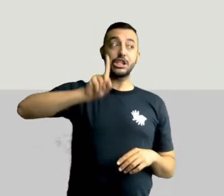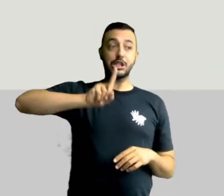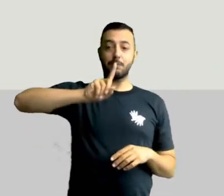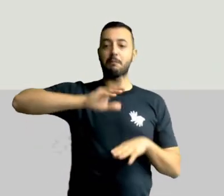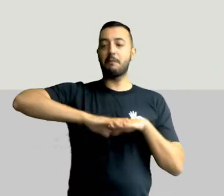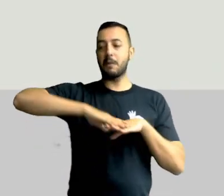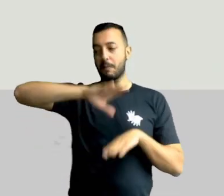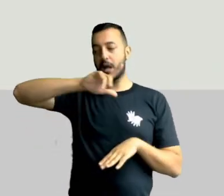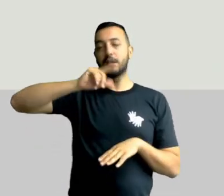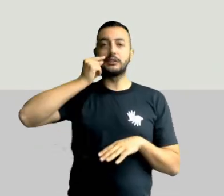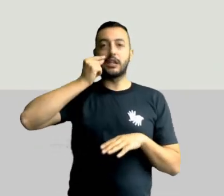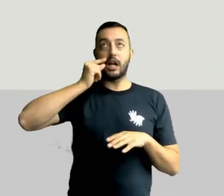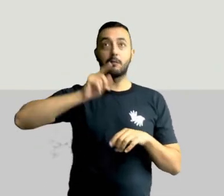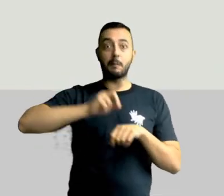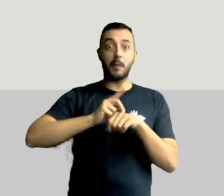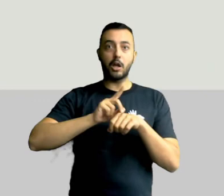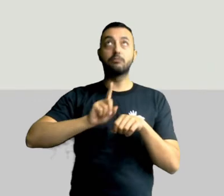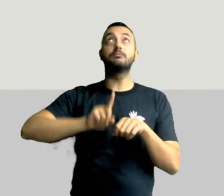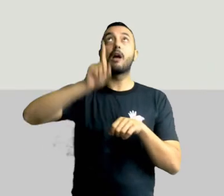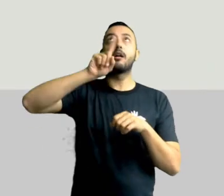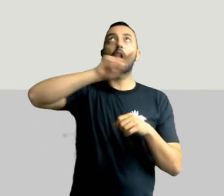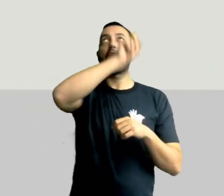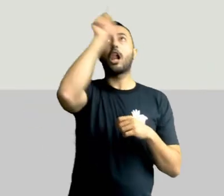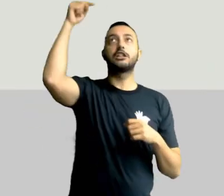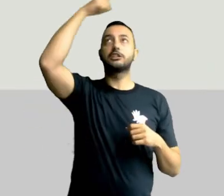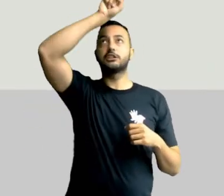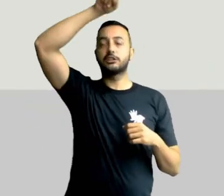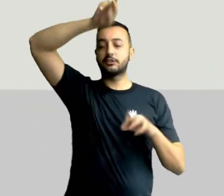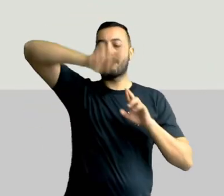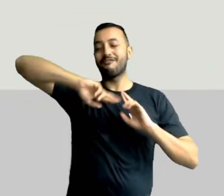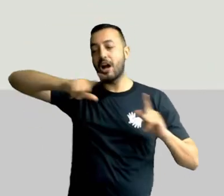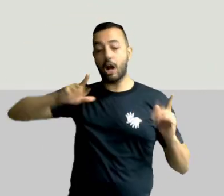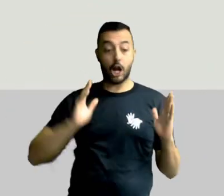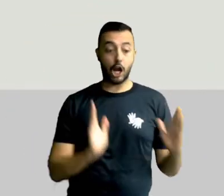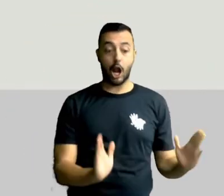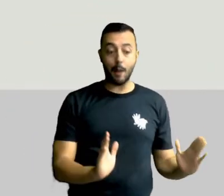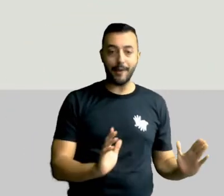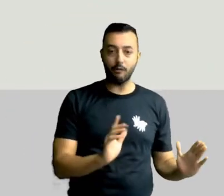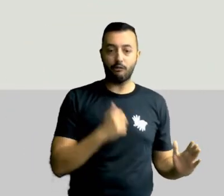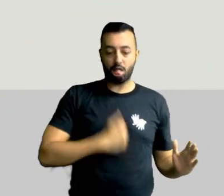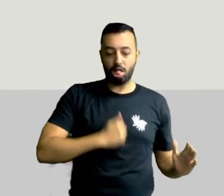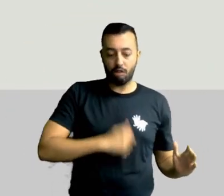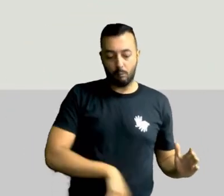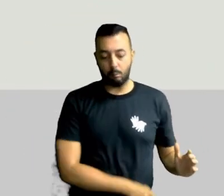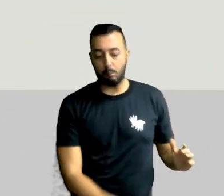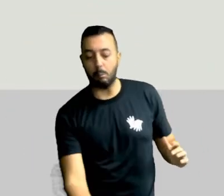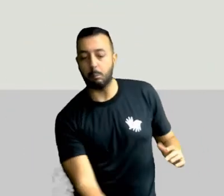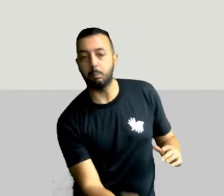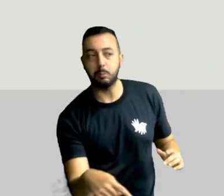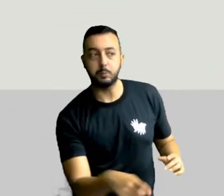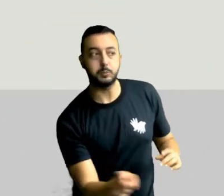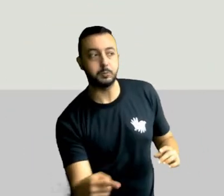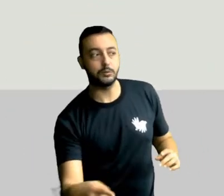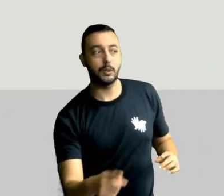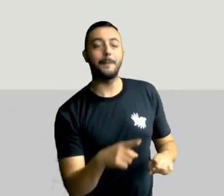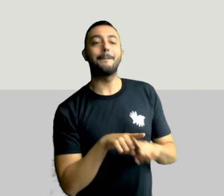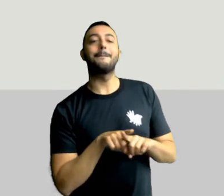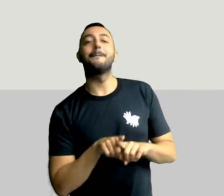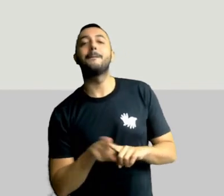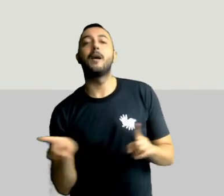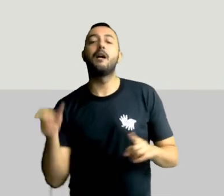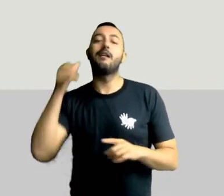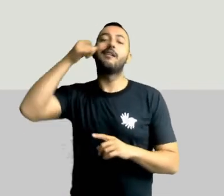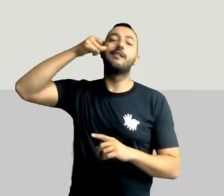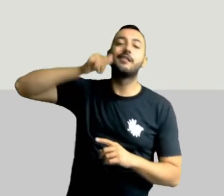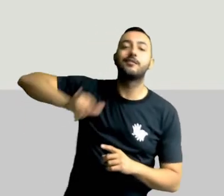tetos do que o gabiru, que vive mais na rede de esgoto. Mas como então se